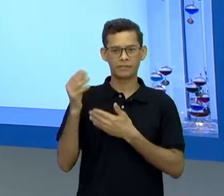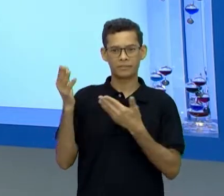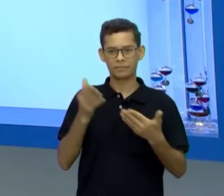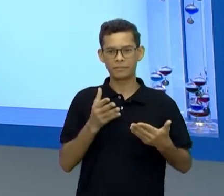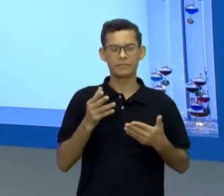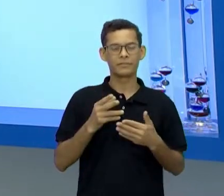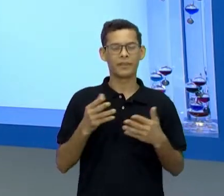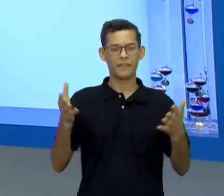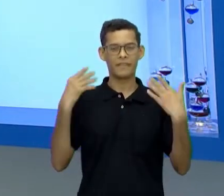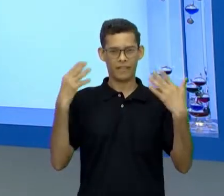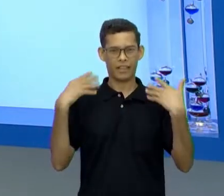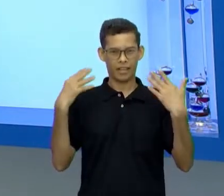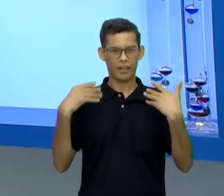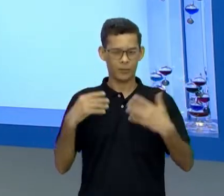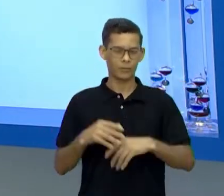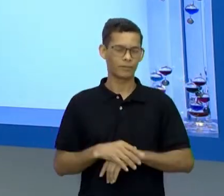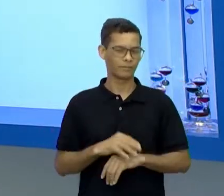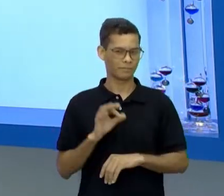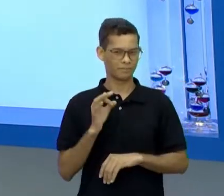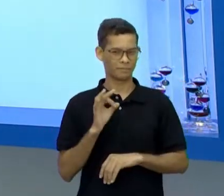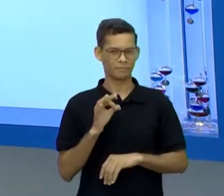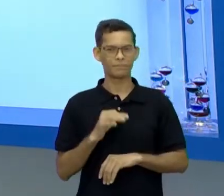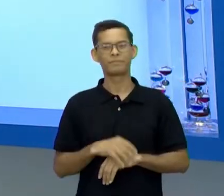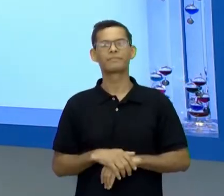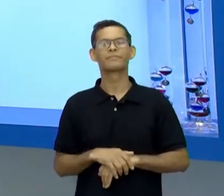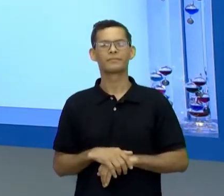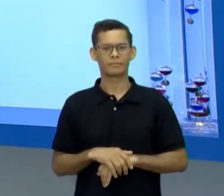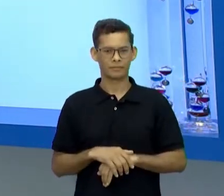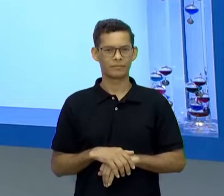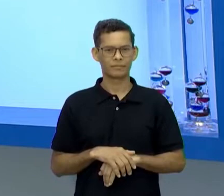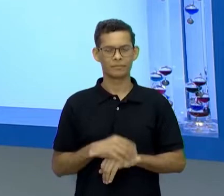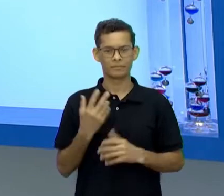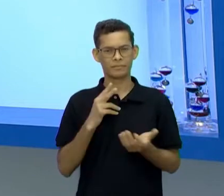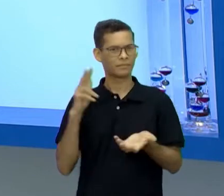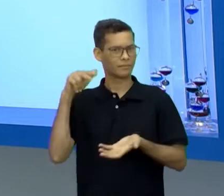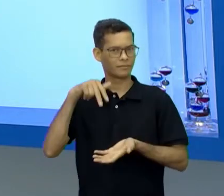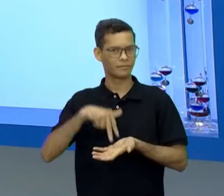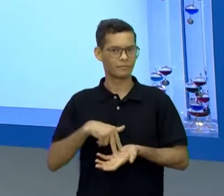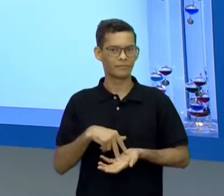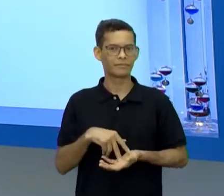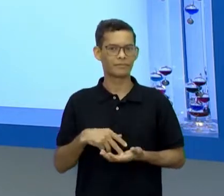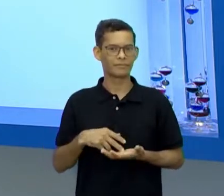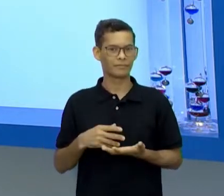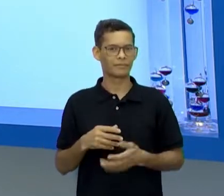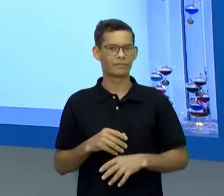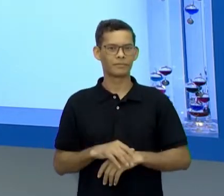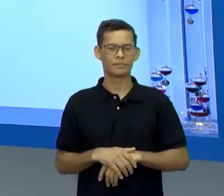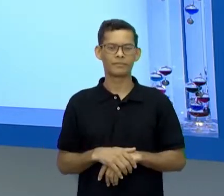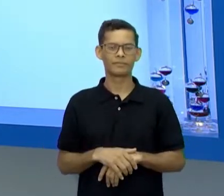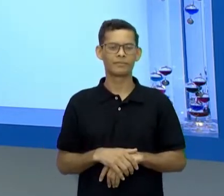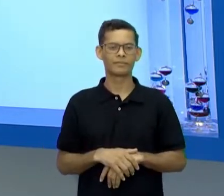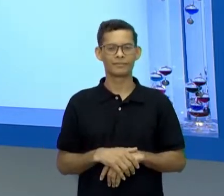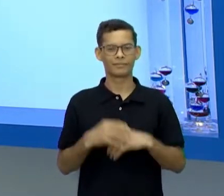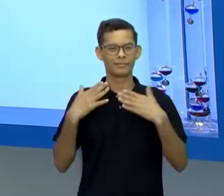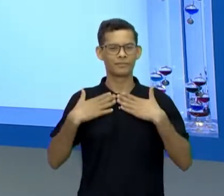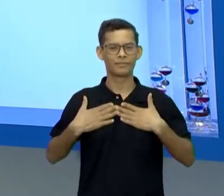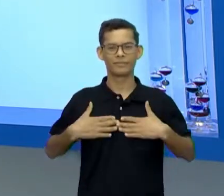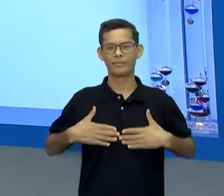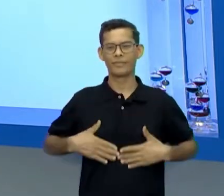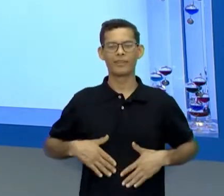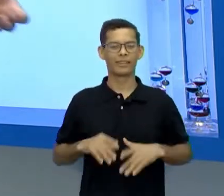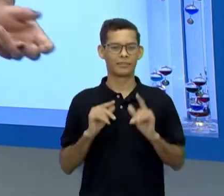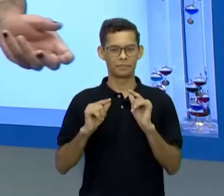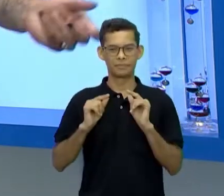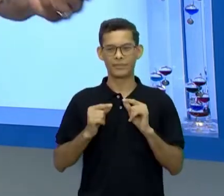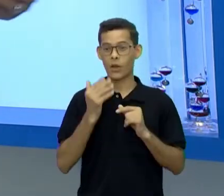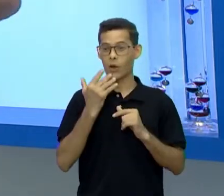vem verão da Gibarina, tá chegando, por quê? Aqui é a cor do, né, radiação solar, né, aqui ó, amarelinho, um short